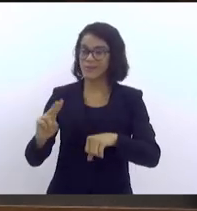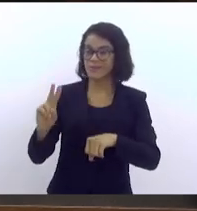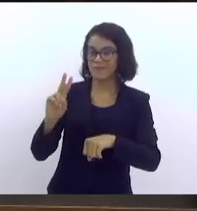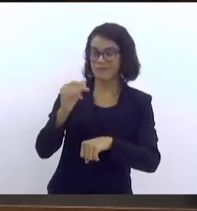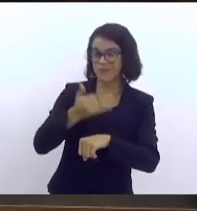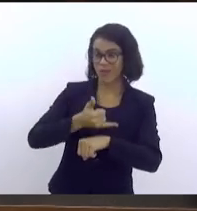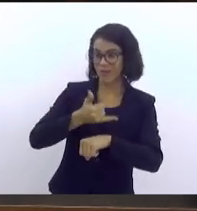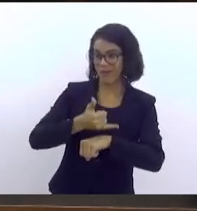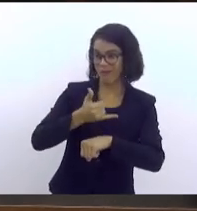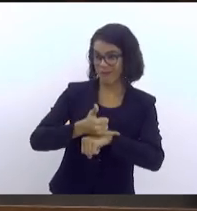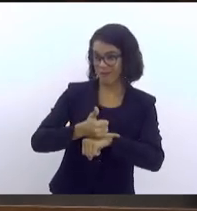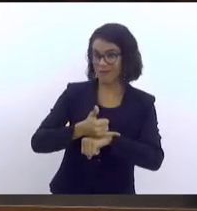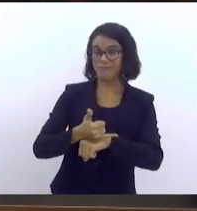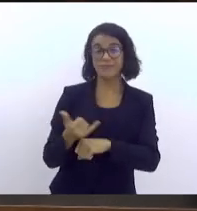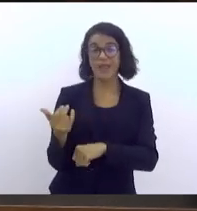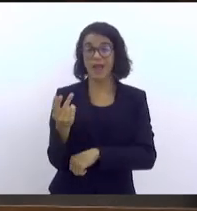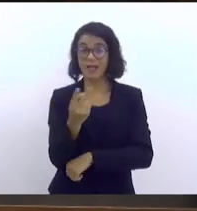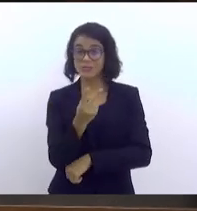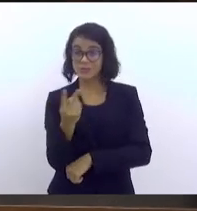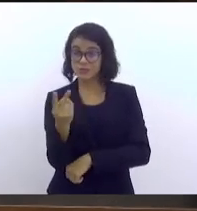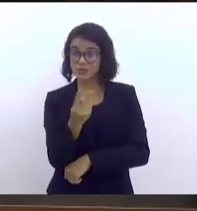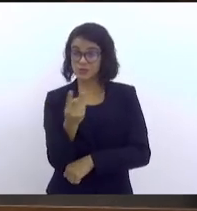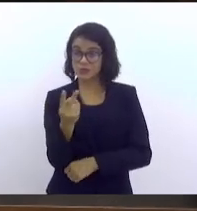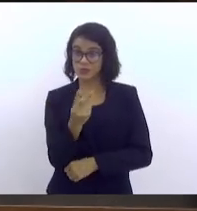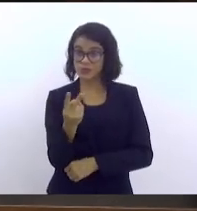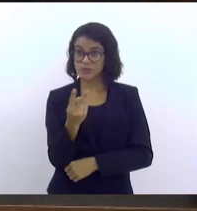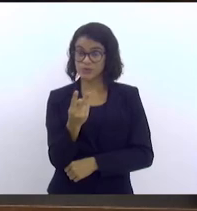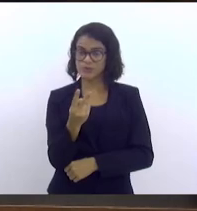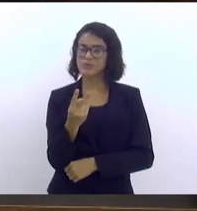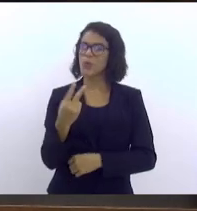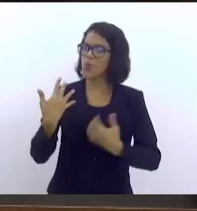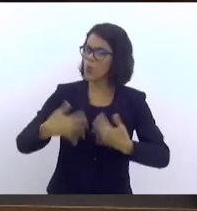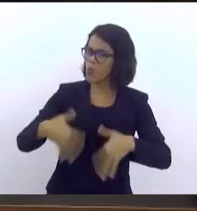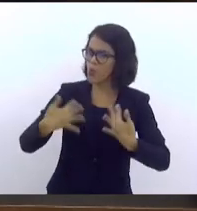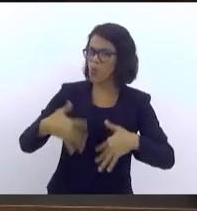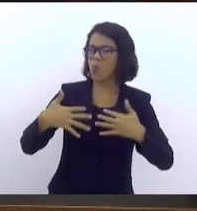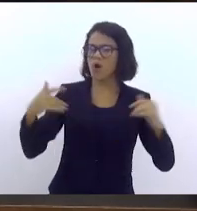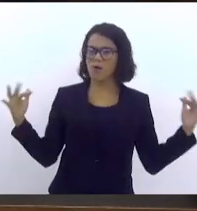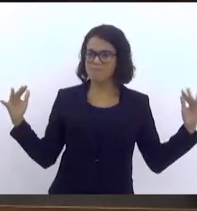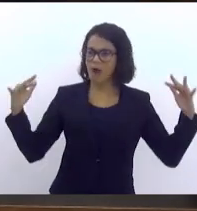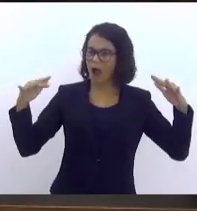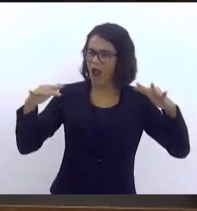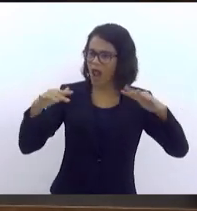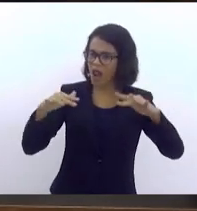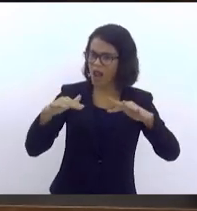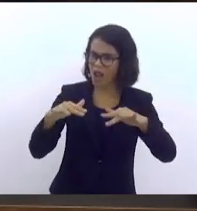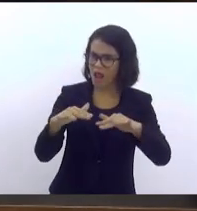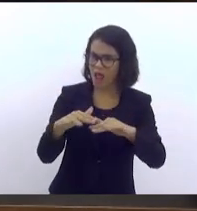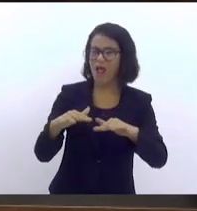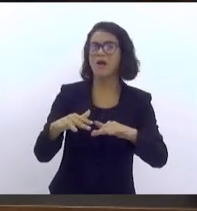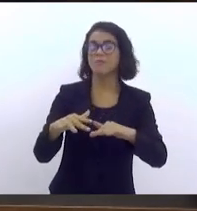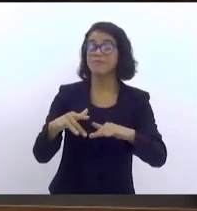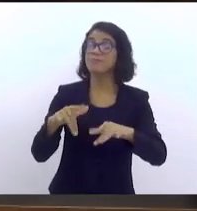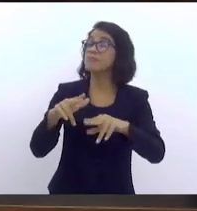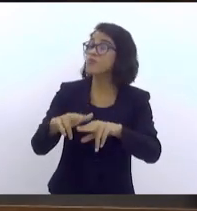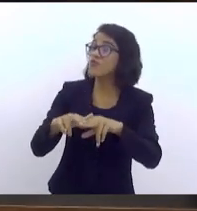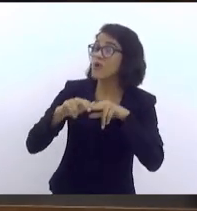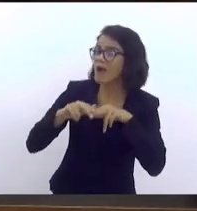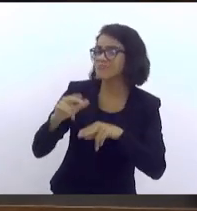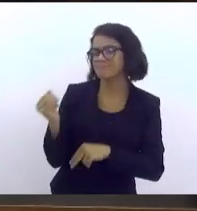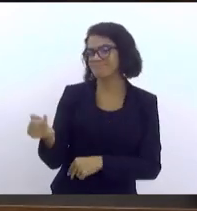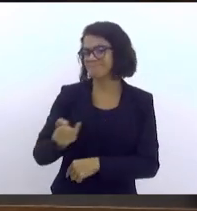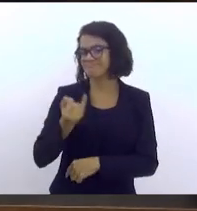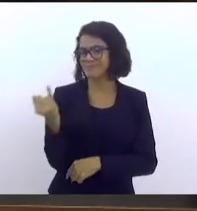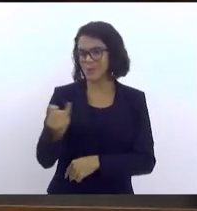as duas com bastante público tamanho é a importância